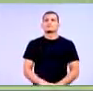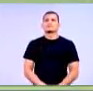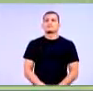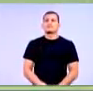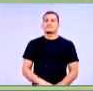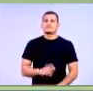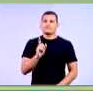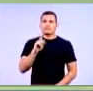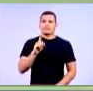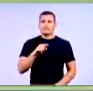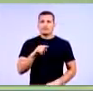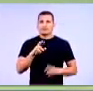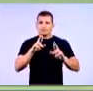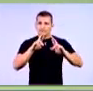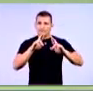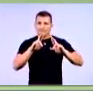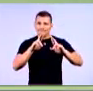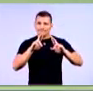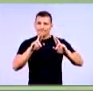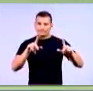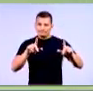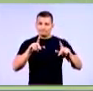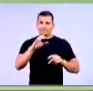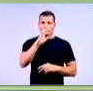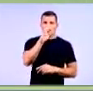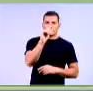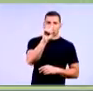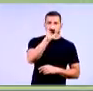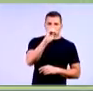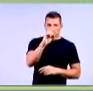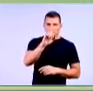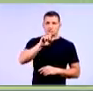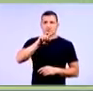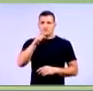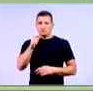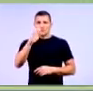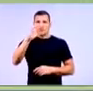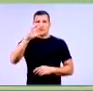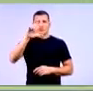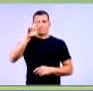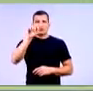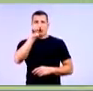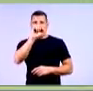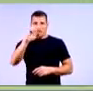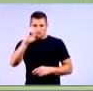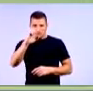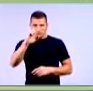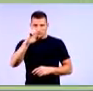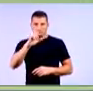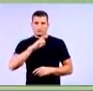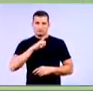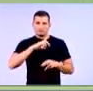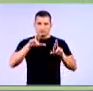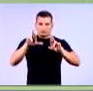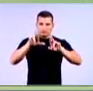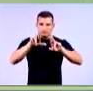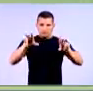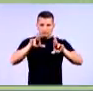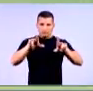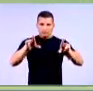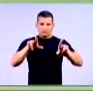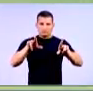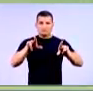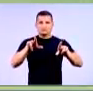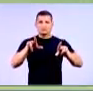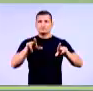a gente deve compreender entre o diagrama de caso de uso, que representa uma visão do ponto de vista externo do sistema,